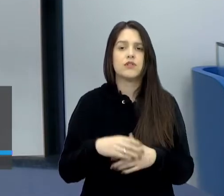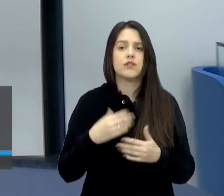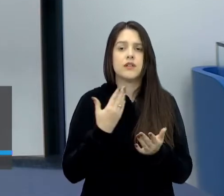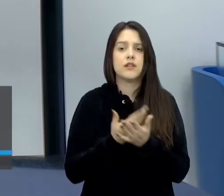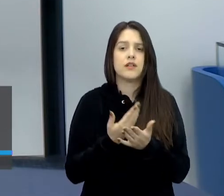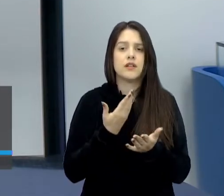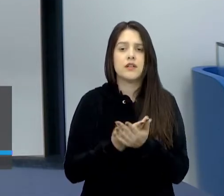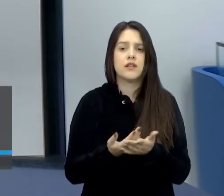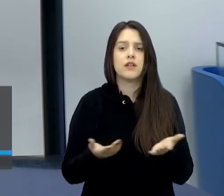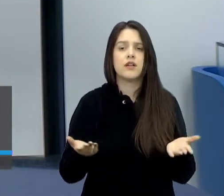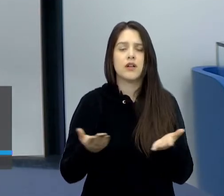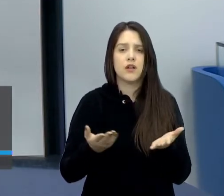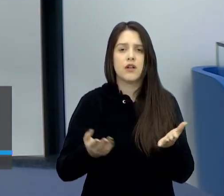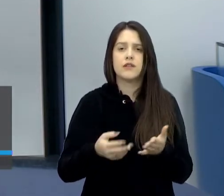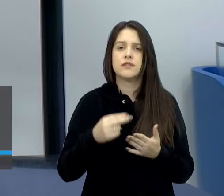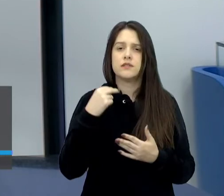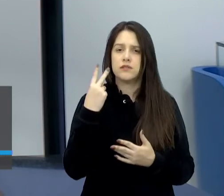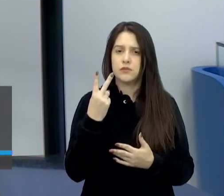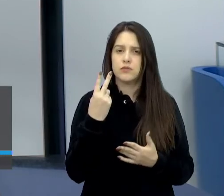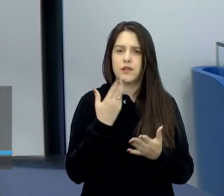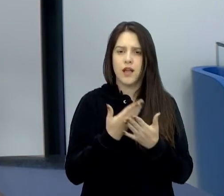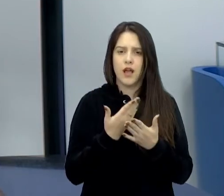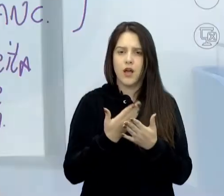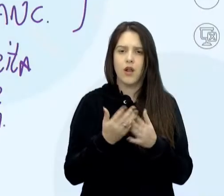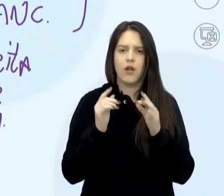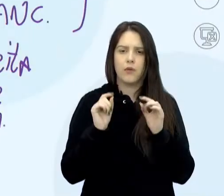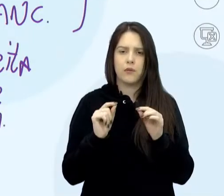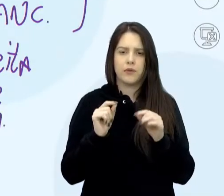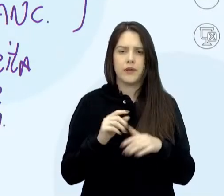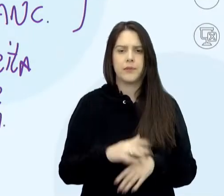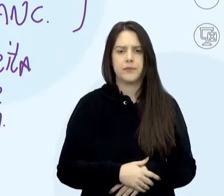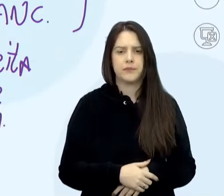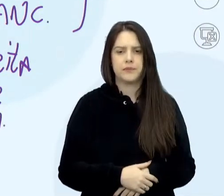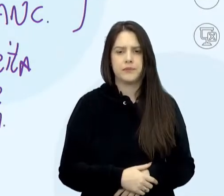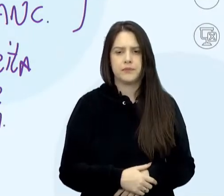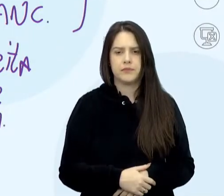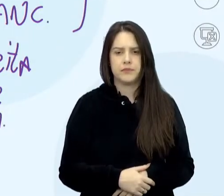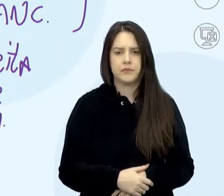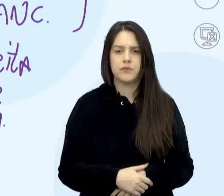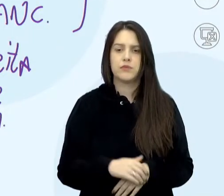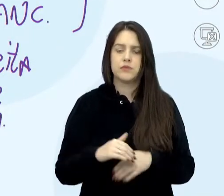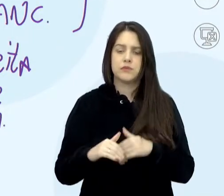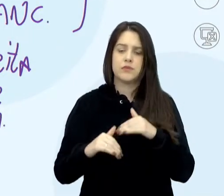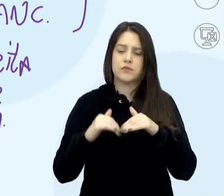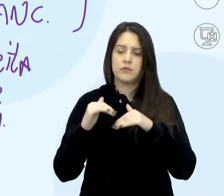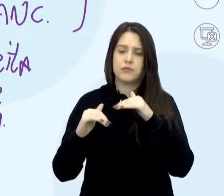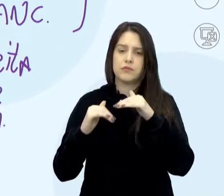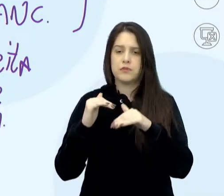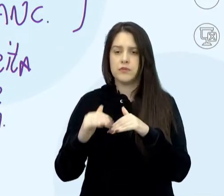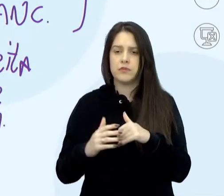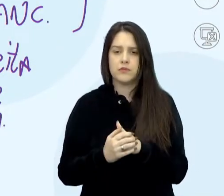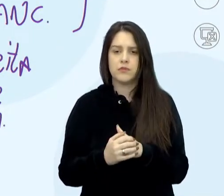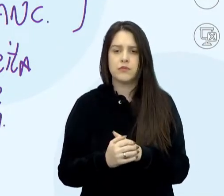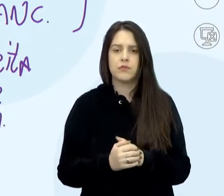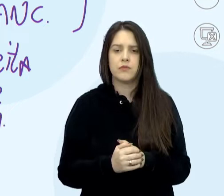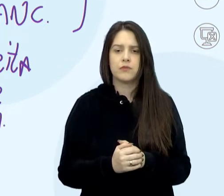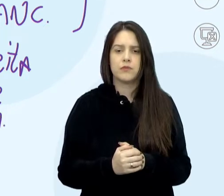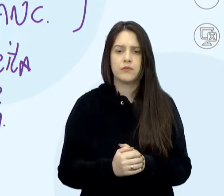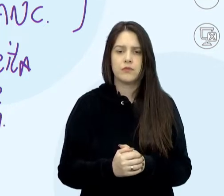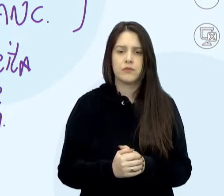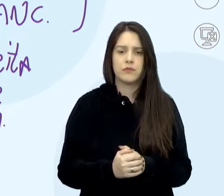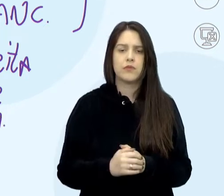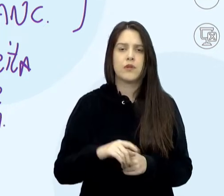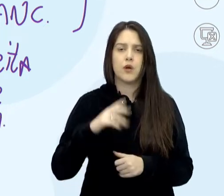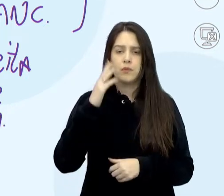hoje, que é a segunda aula, aí, a aula 2 do desenvolvimento, ontem com o professor Alexandre,